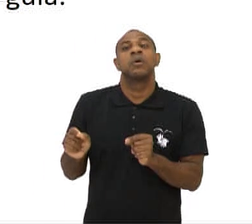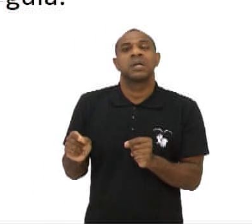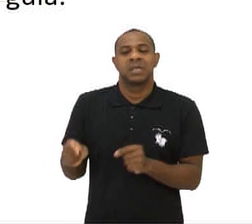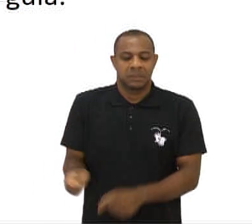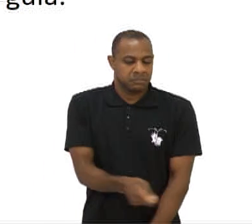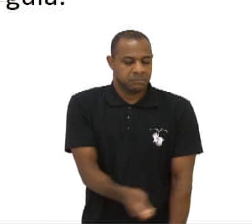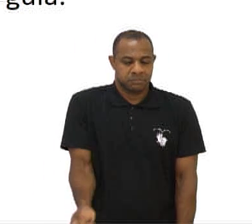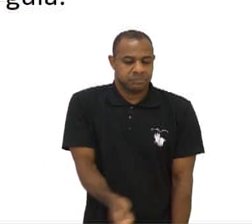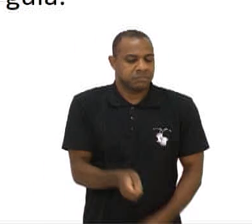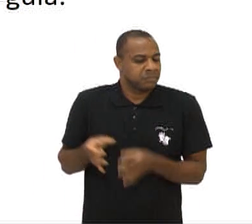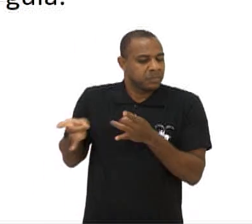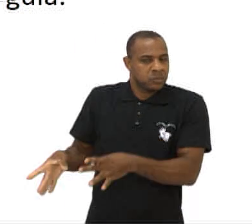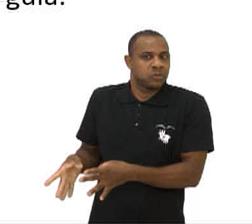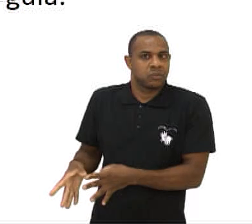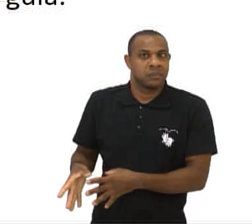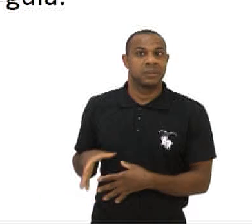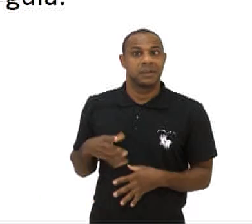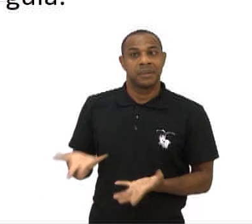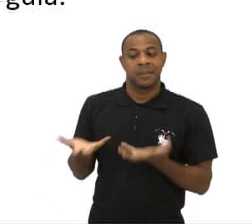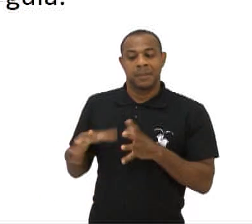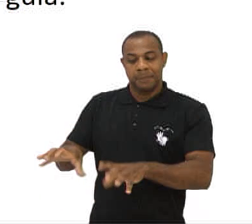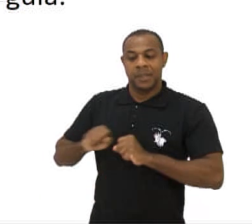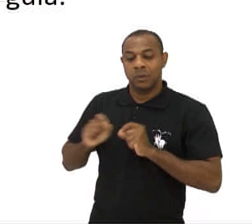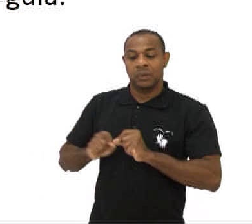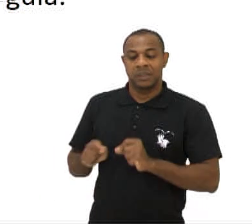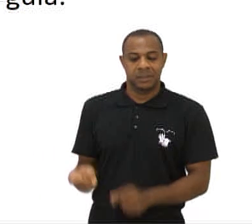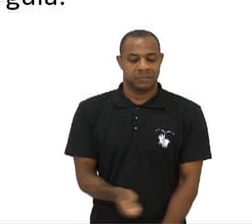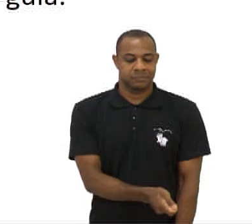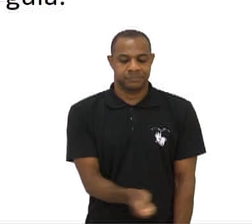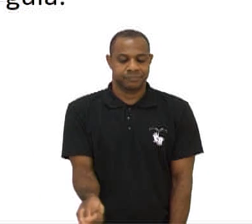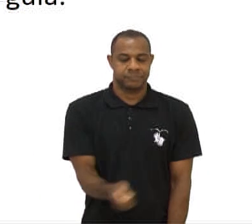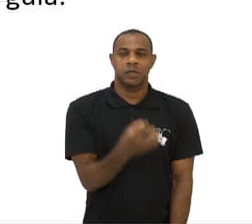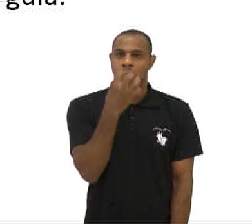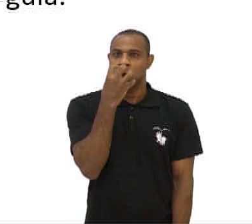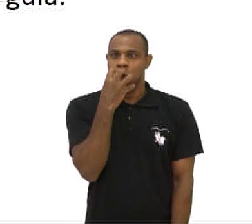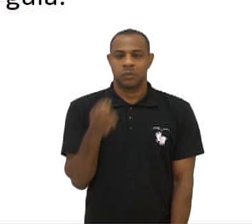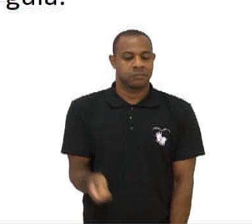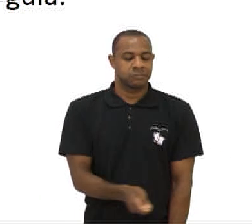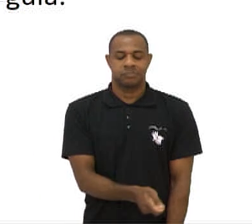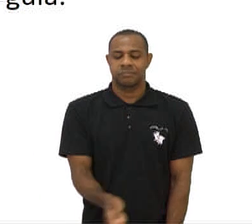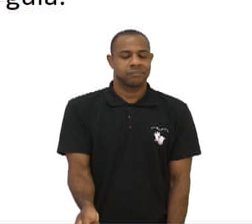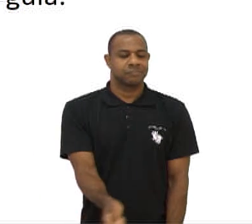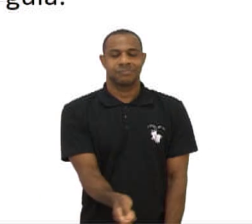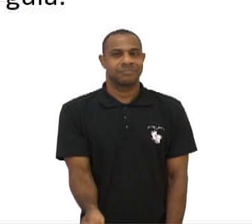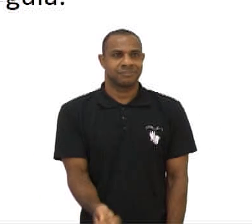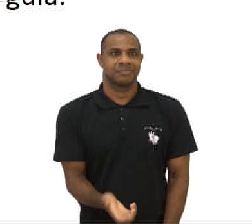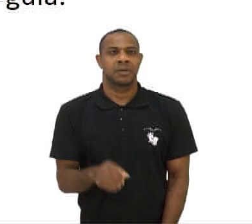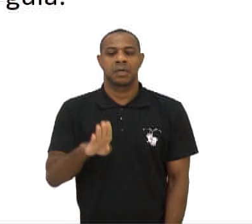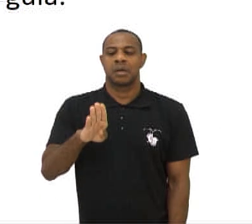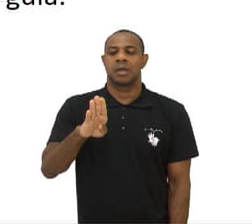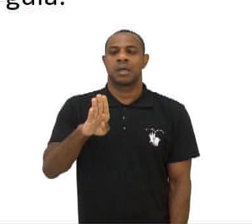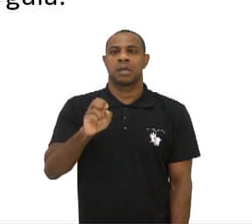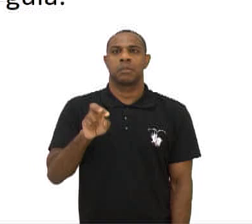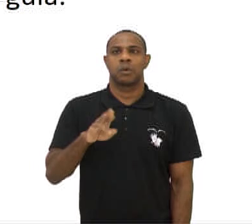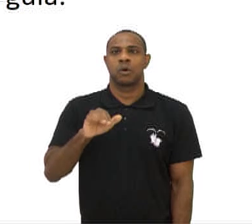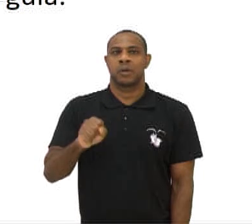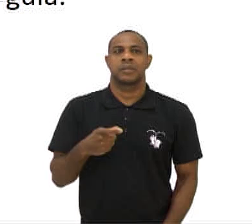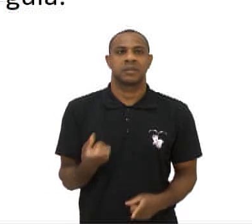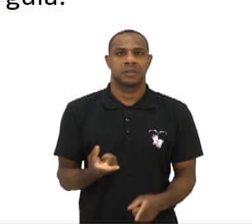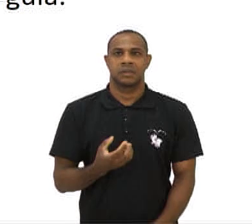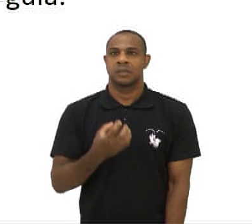algo bem mais simpático para lhe abrir caminhos, um cão-guia. Boris, um cruzamento das